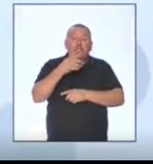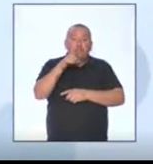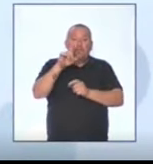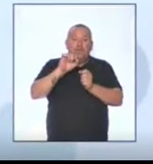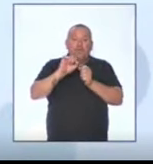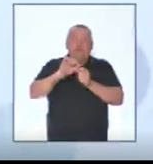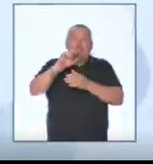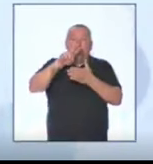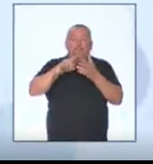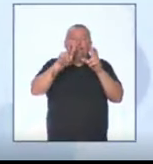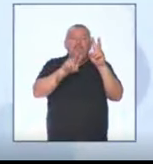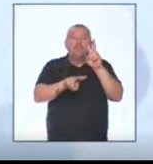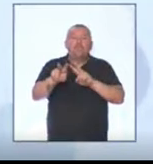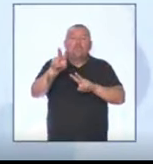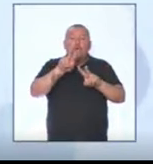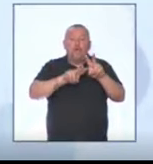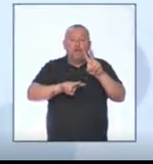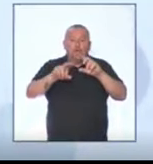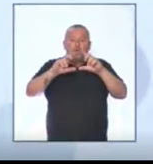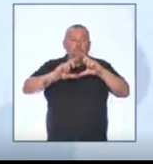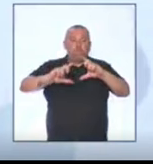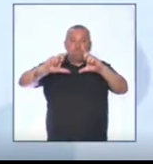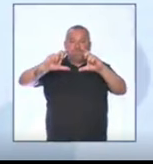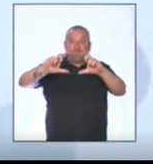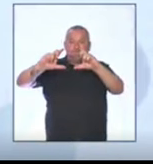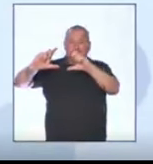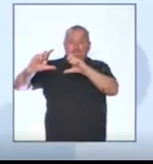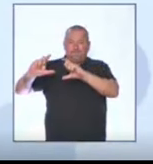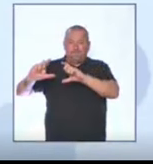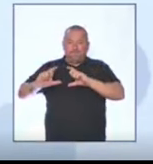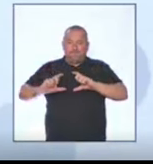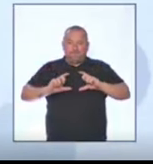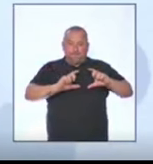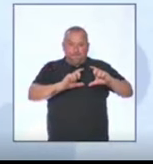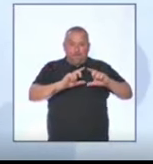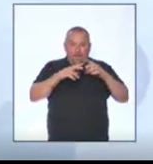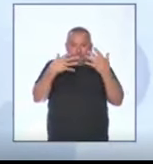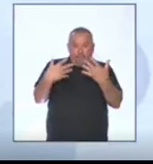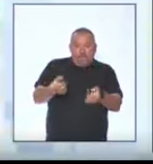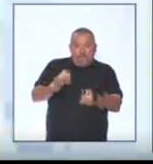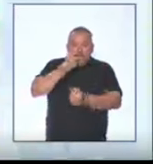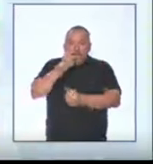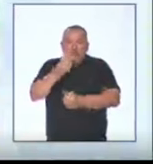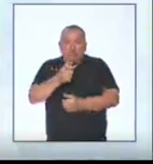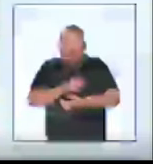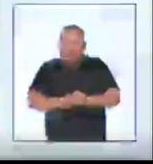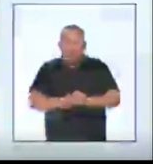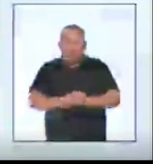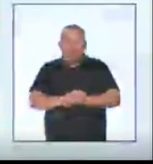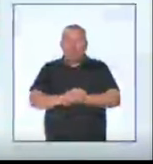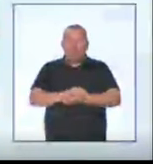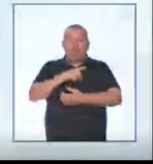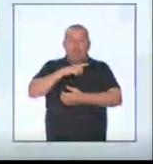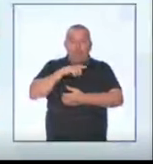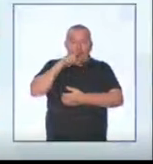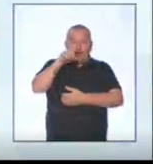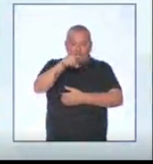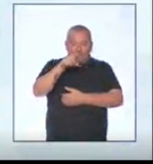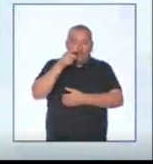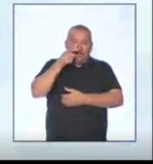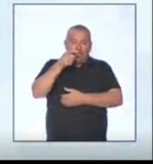leitura visual, a leitura das imagens, para que vocês possam me acompanhar. Vamos lá então? Está aí na tela com